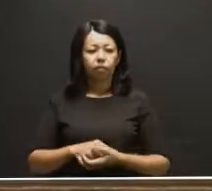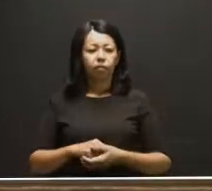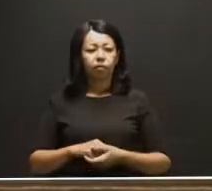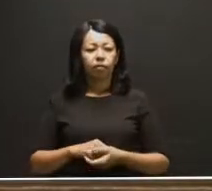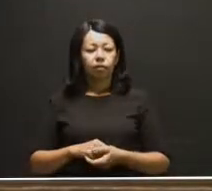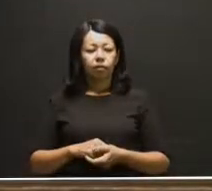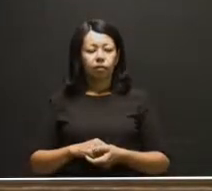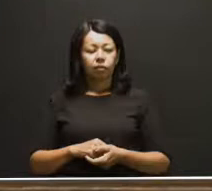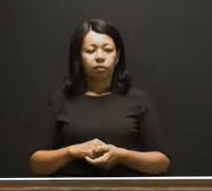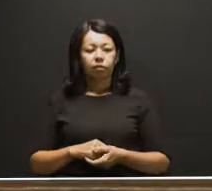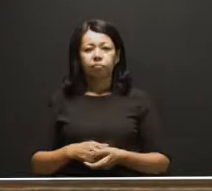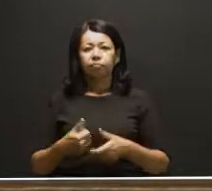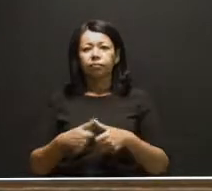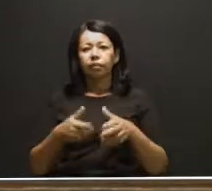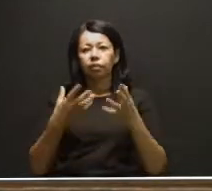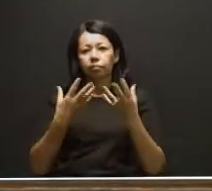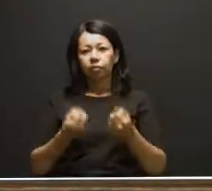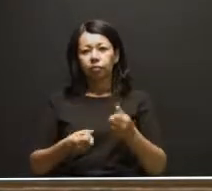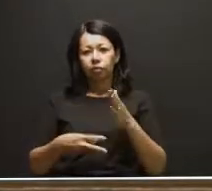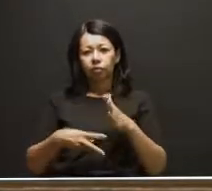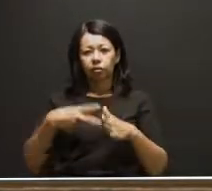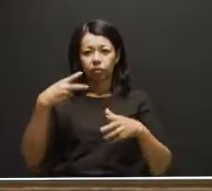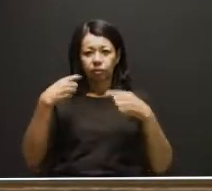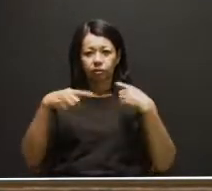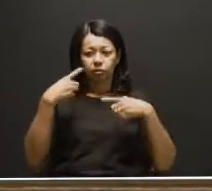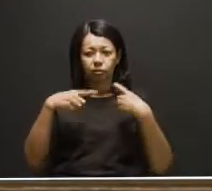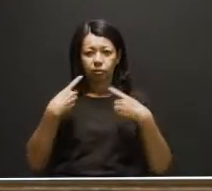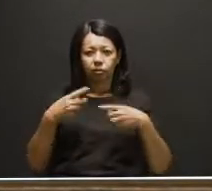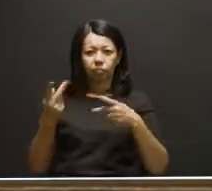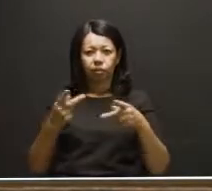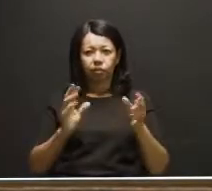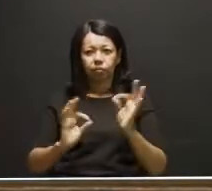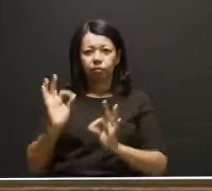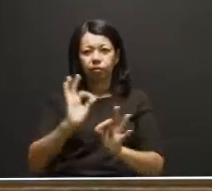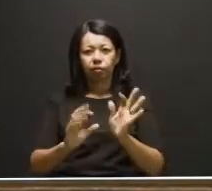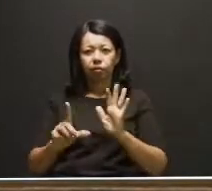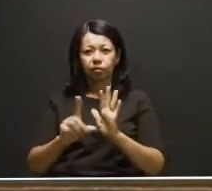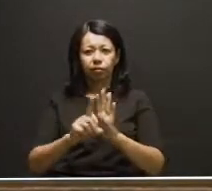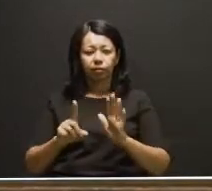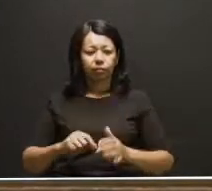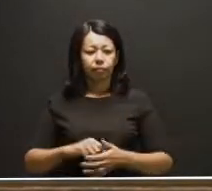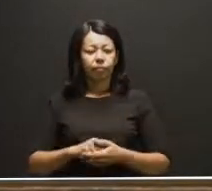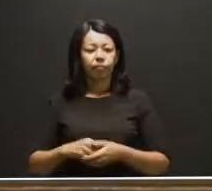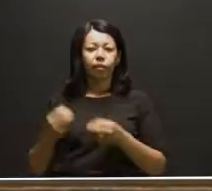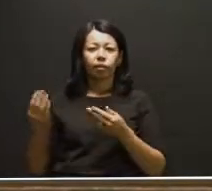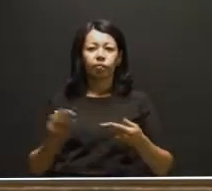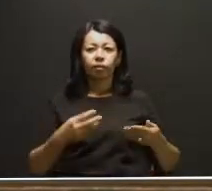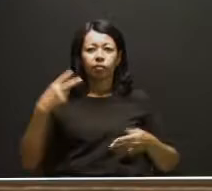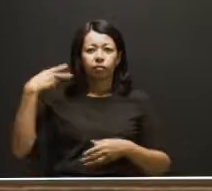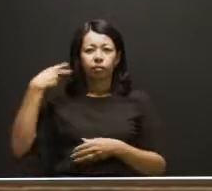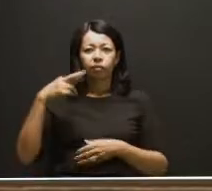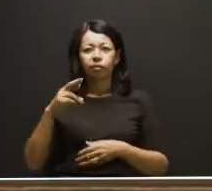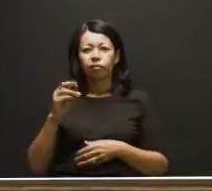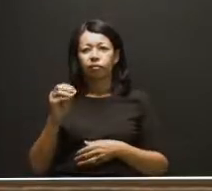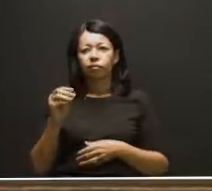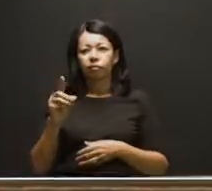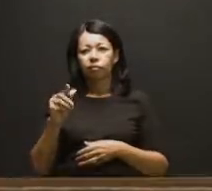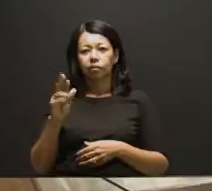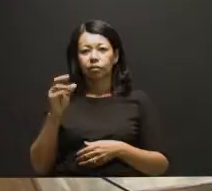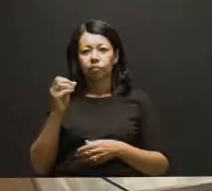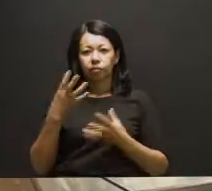há portanto aprovado em segunda discussão e redação final o presente projeto de lei com vibrador de alemão para assumir a